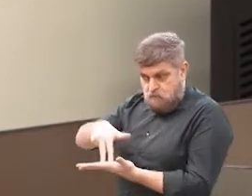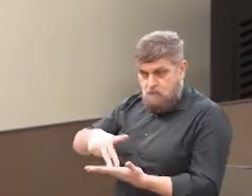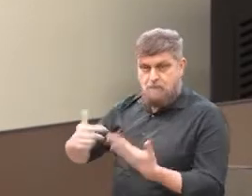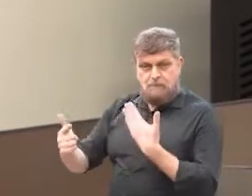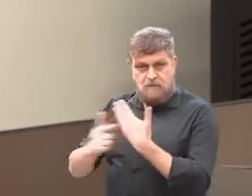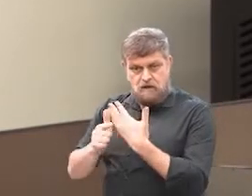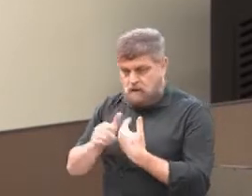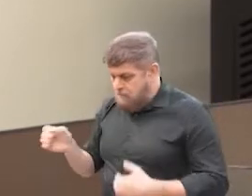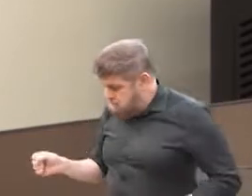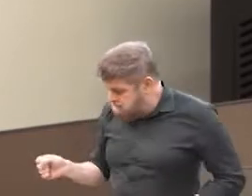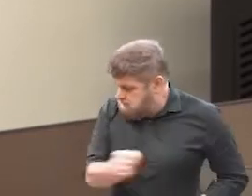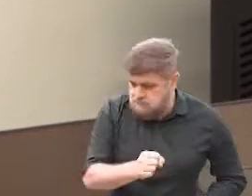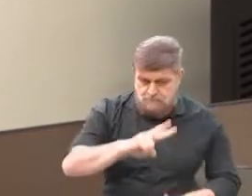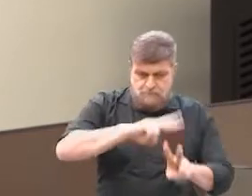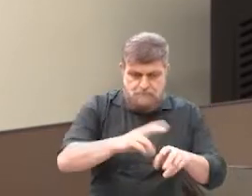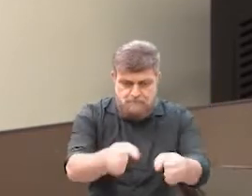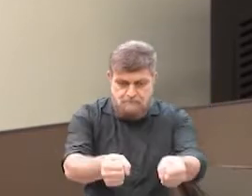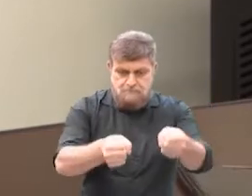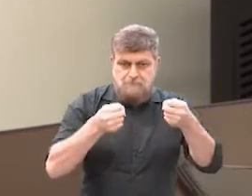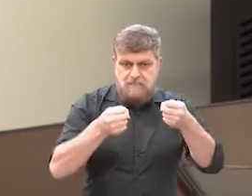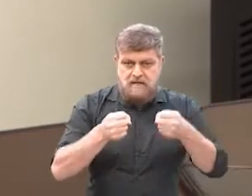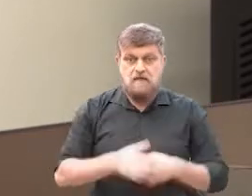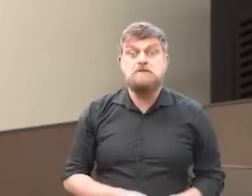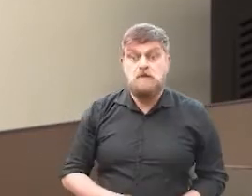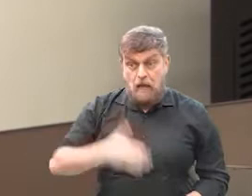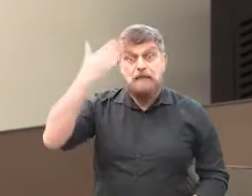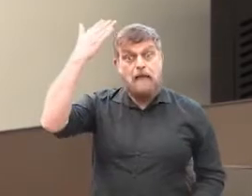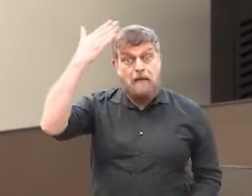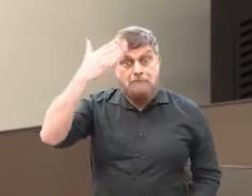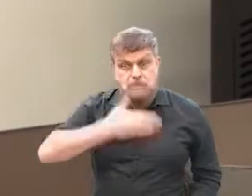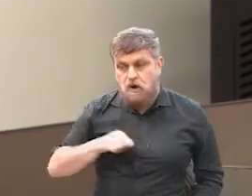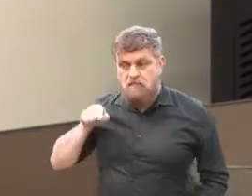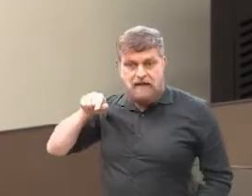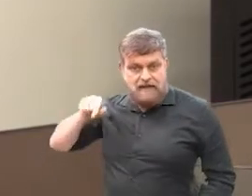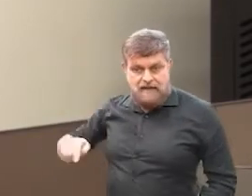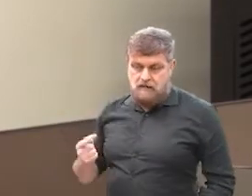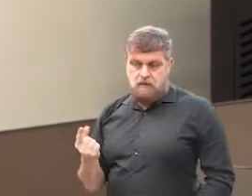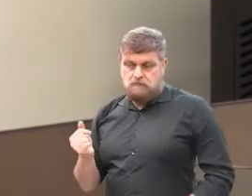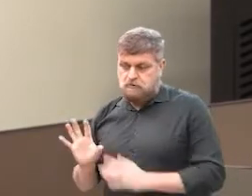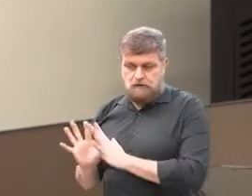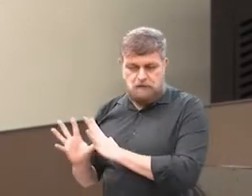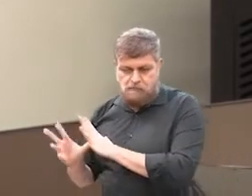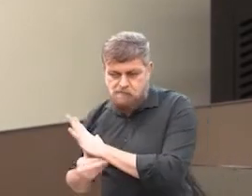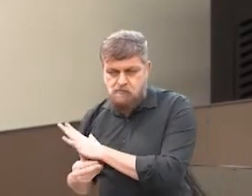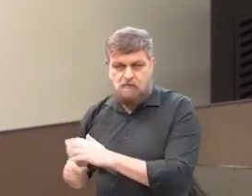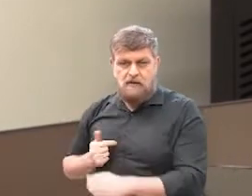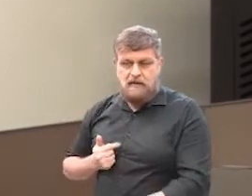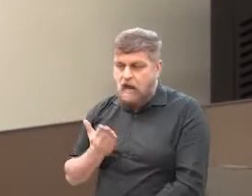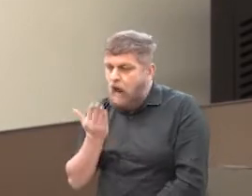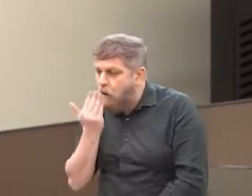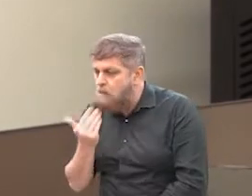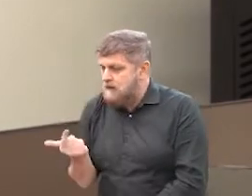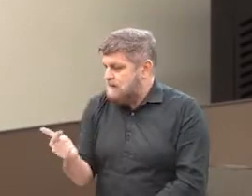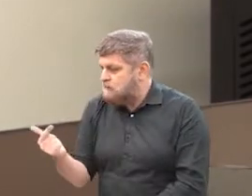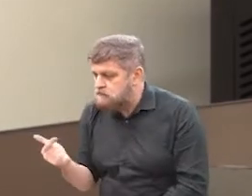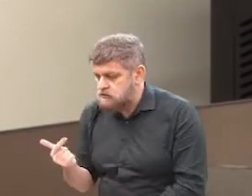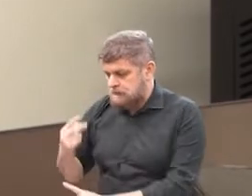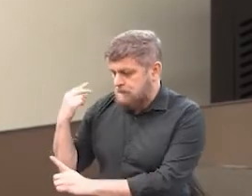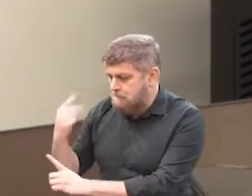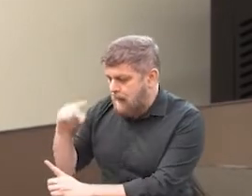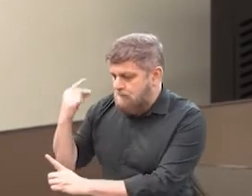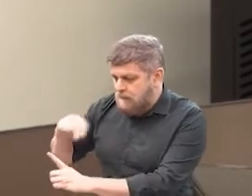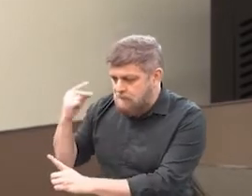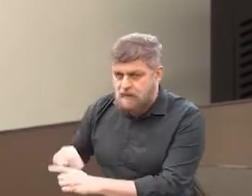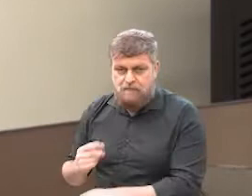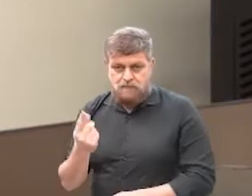papel, prende, prova que esse idoso estava sendo furtado, ele não comia, ele estava sendo maltratado,